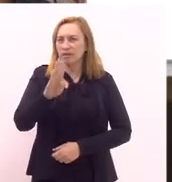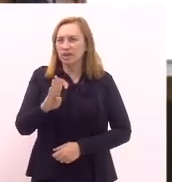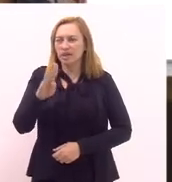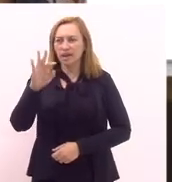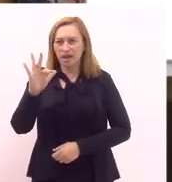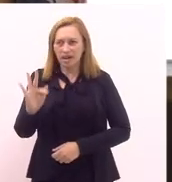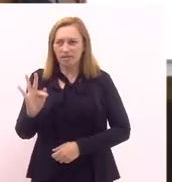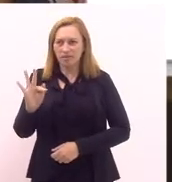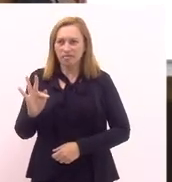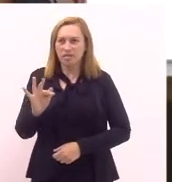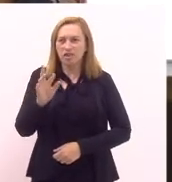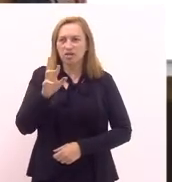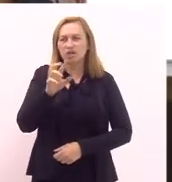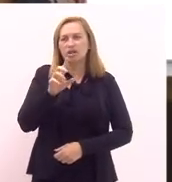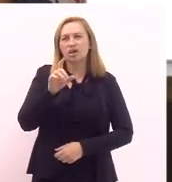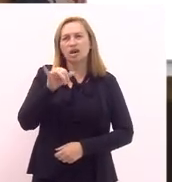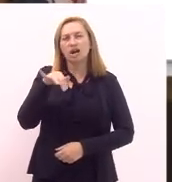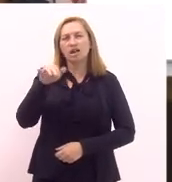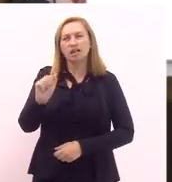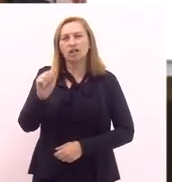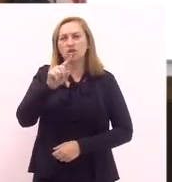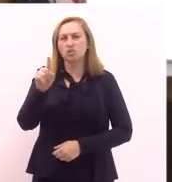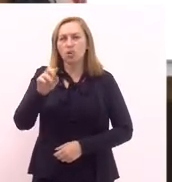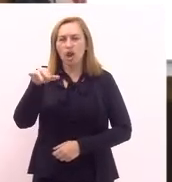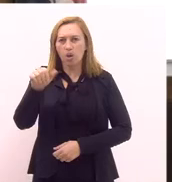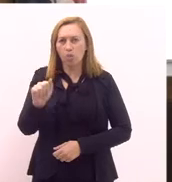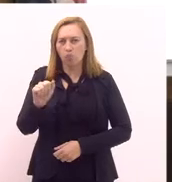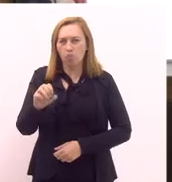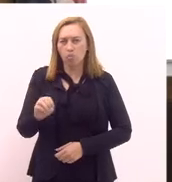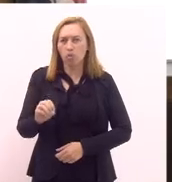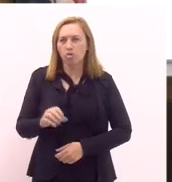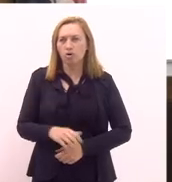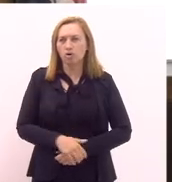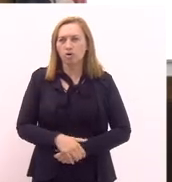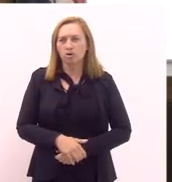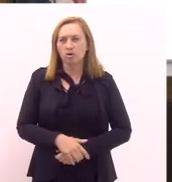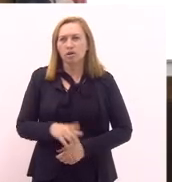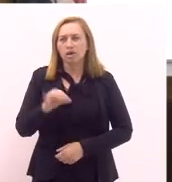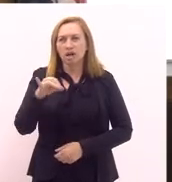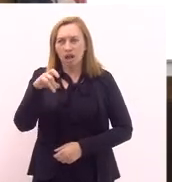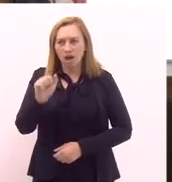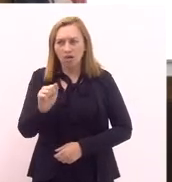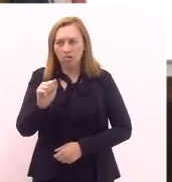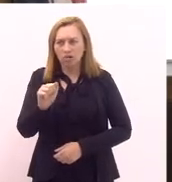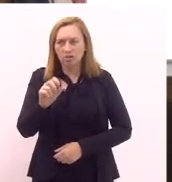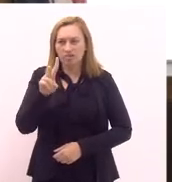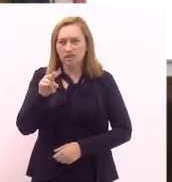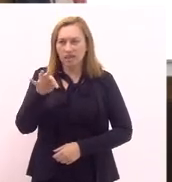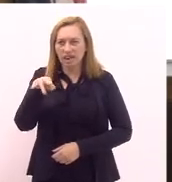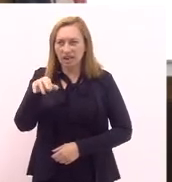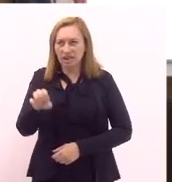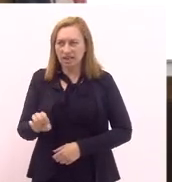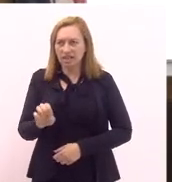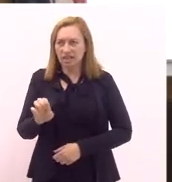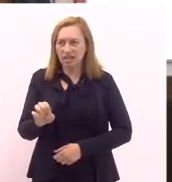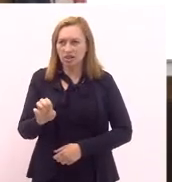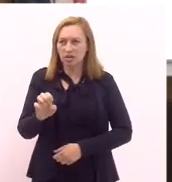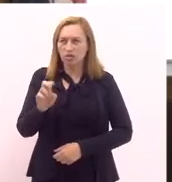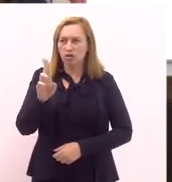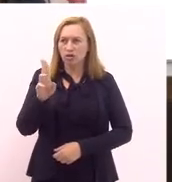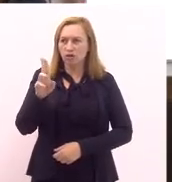Presidente do Instituto Nelson Mandela Oi Cláudia Menezes Vitalino da unegro